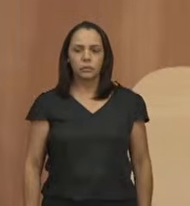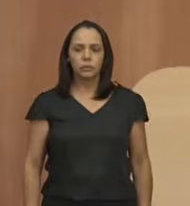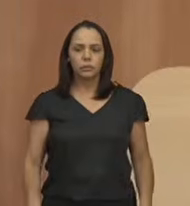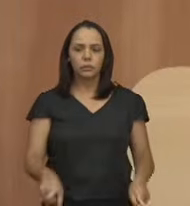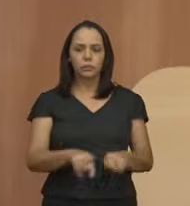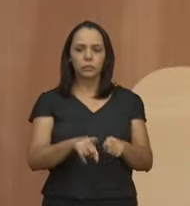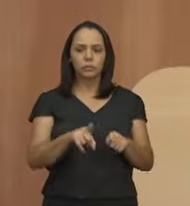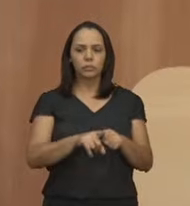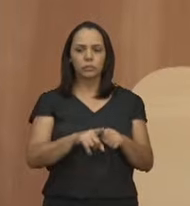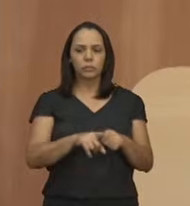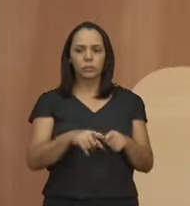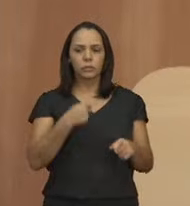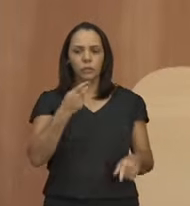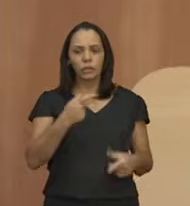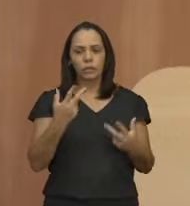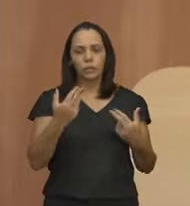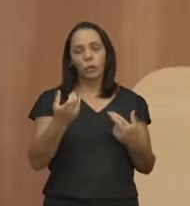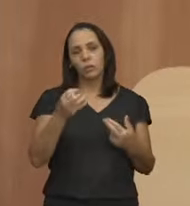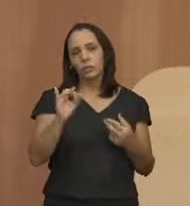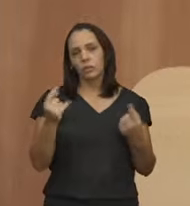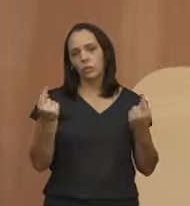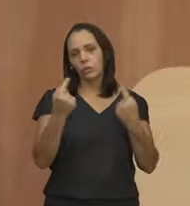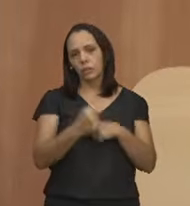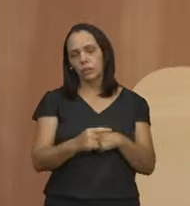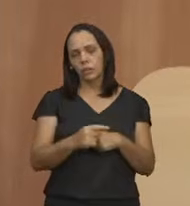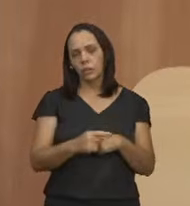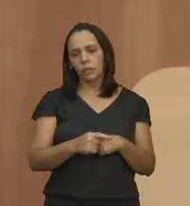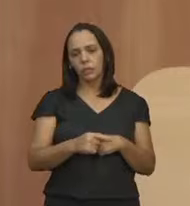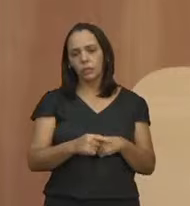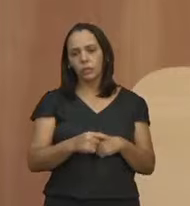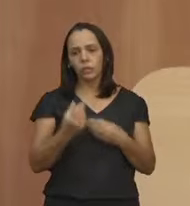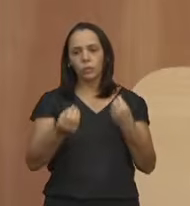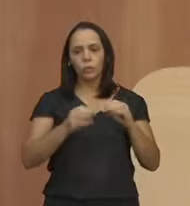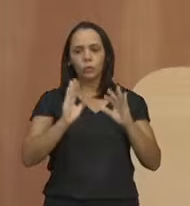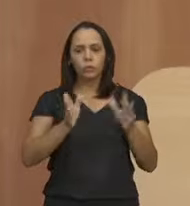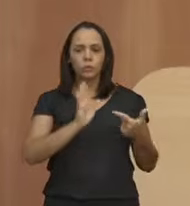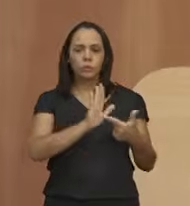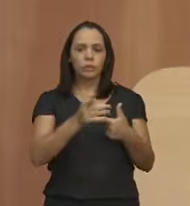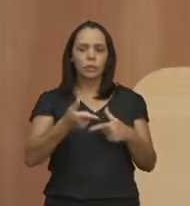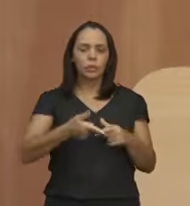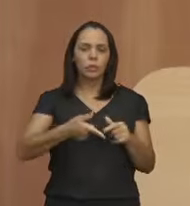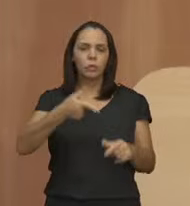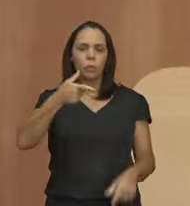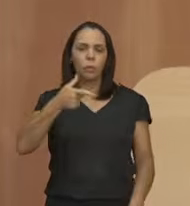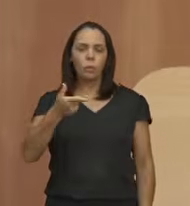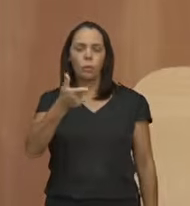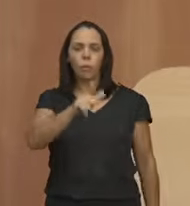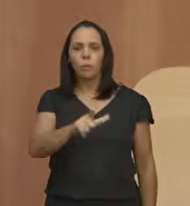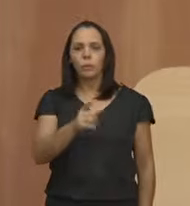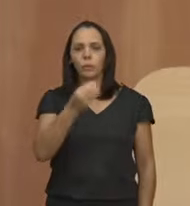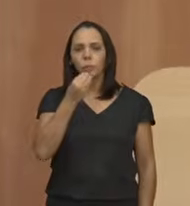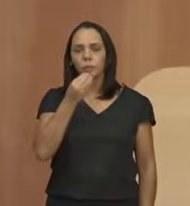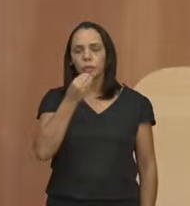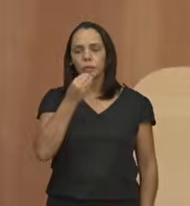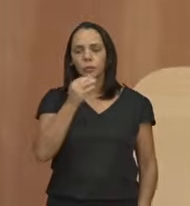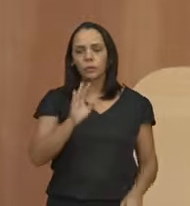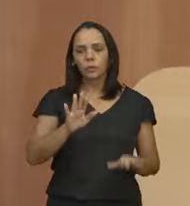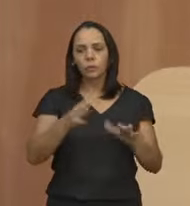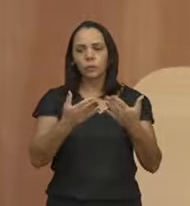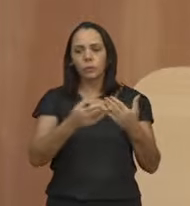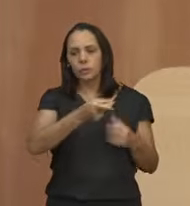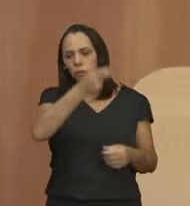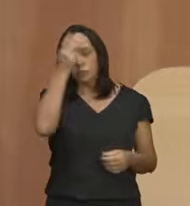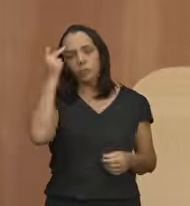Também falaria o mesmo se fosse o contrário, assim como já me manifestei em outras oportunidades, quando humoristas que são mais ligados à